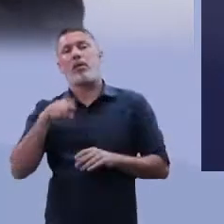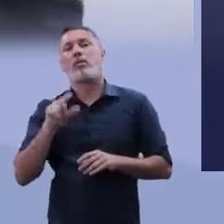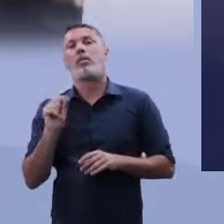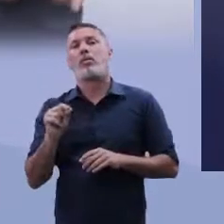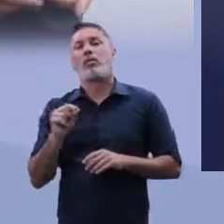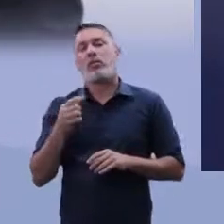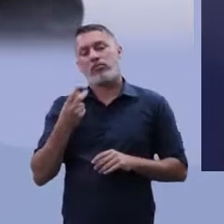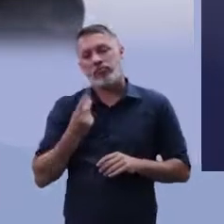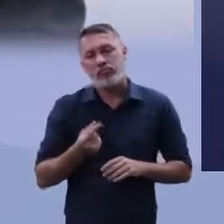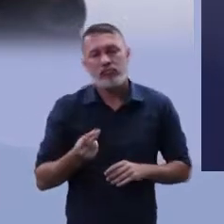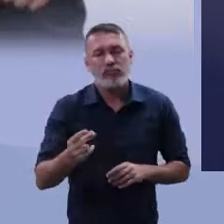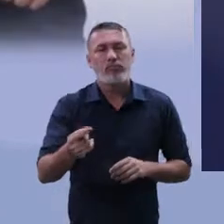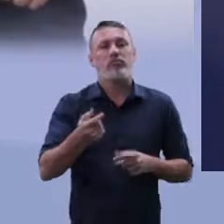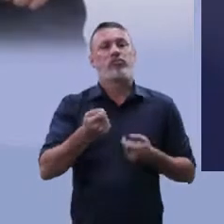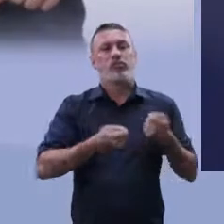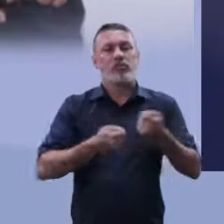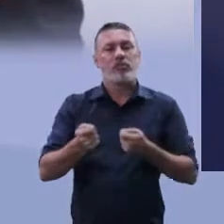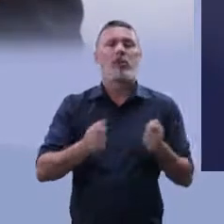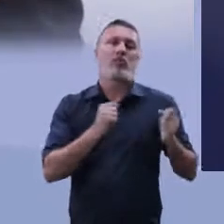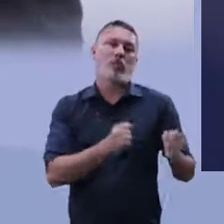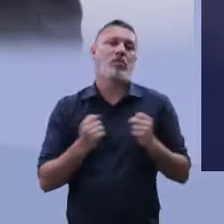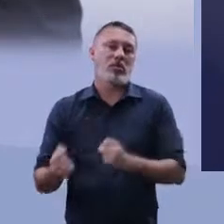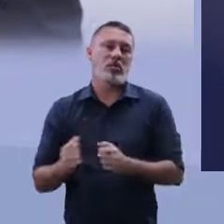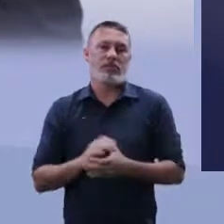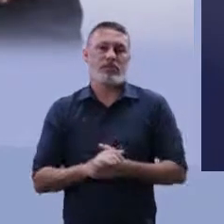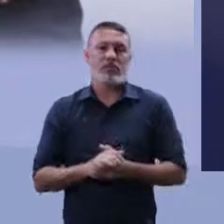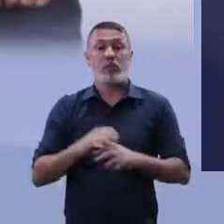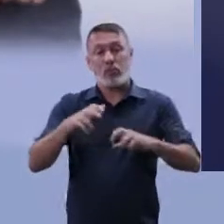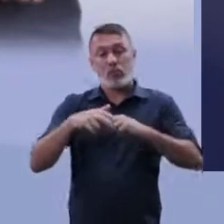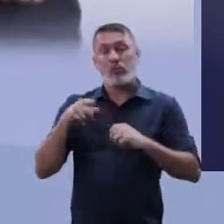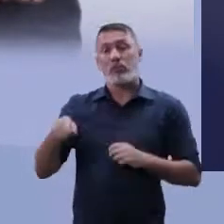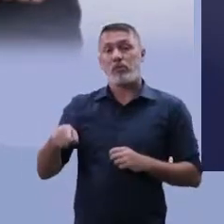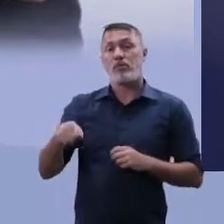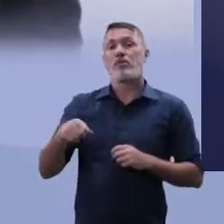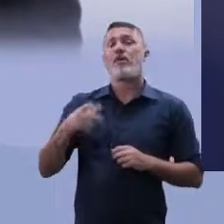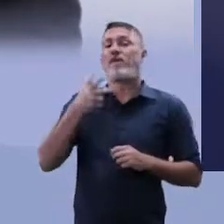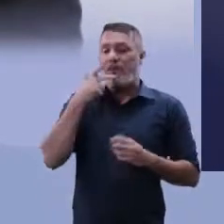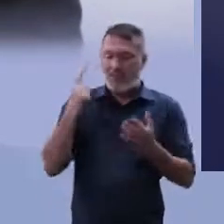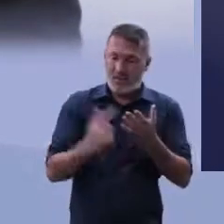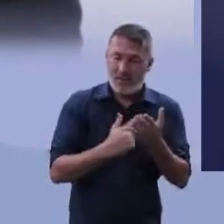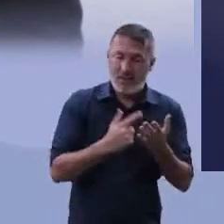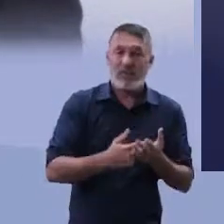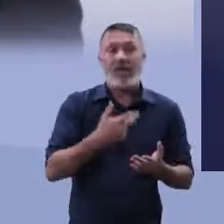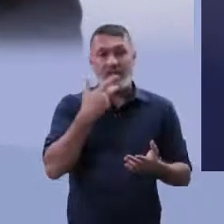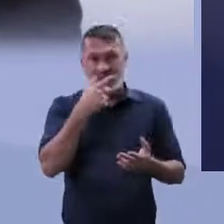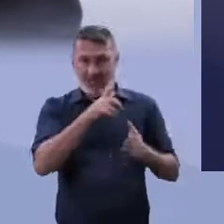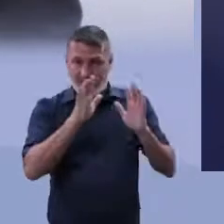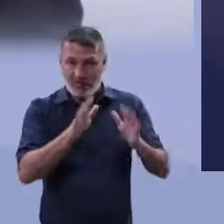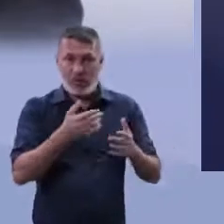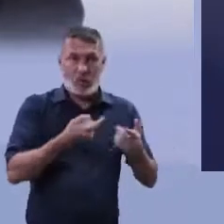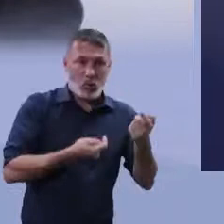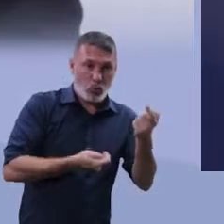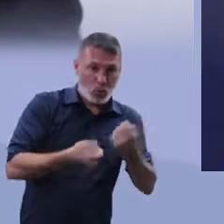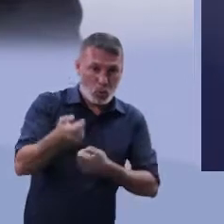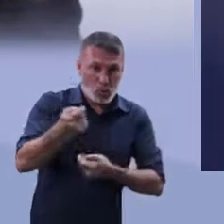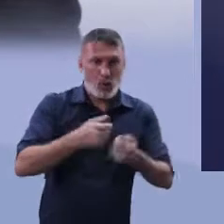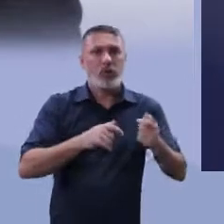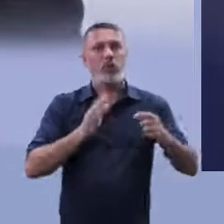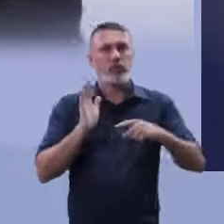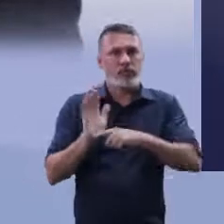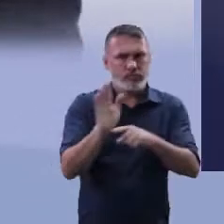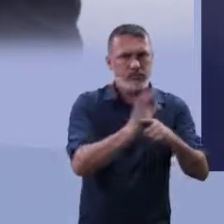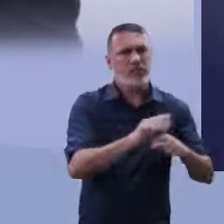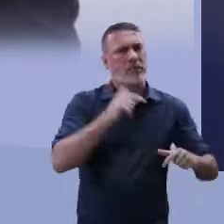mas no fundo, o que ele está querendo fazer? Ele está querendo apenas se manter no poder. Então, o Maquiavel vai falar: você tem que